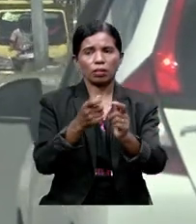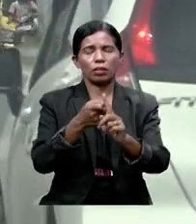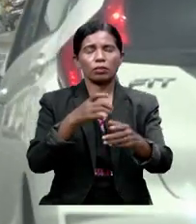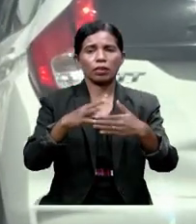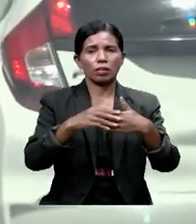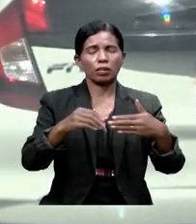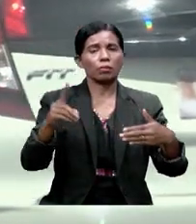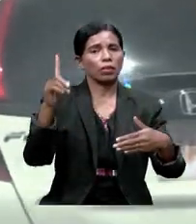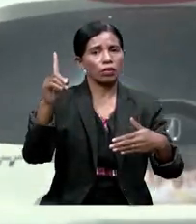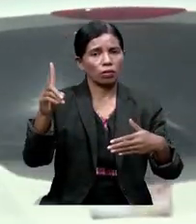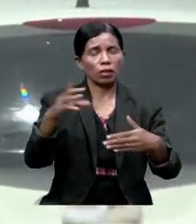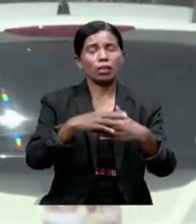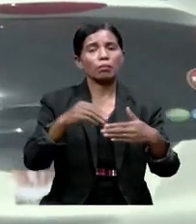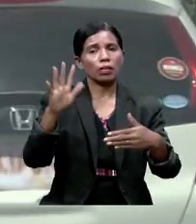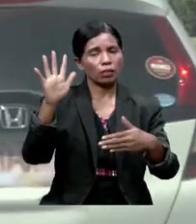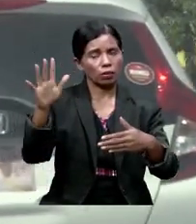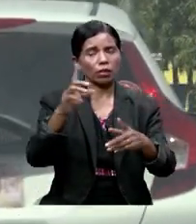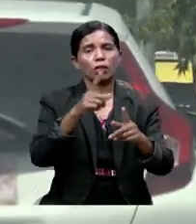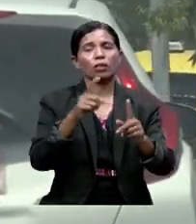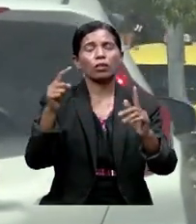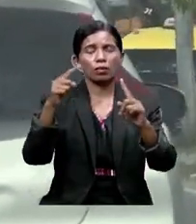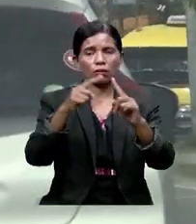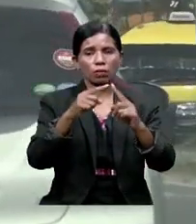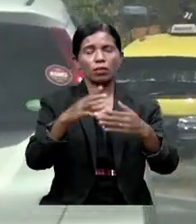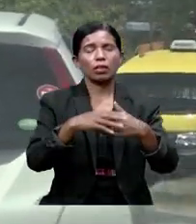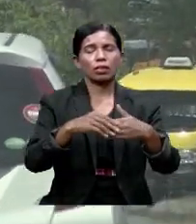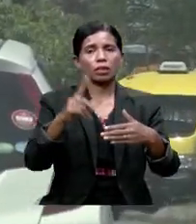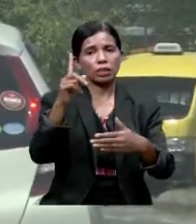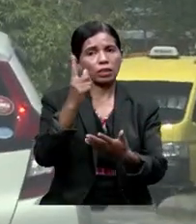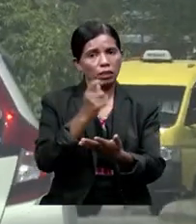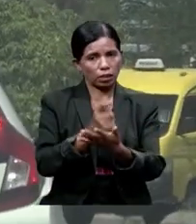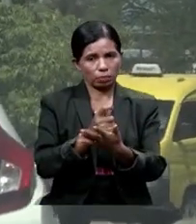lima $5 Felice Fonseca, Lamberto da Silva, GMN.